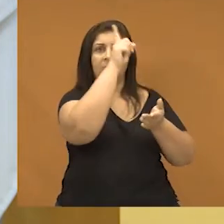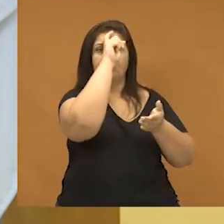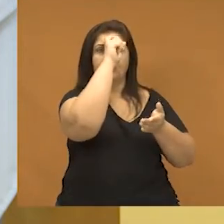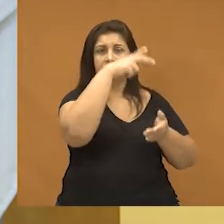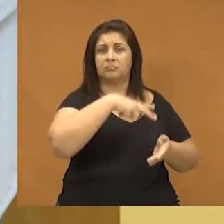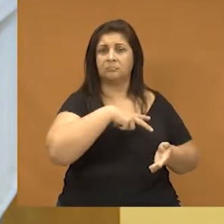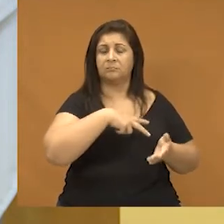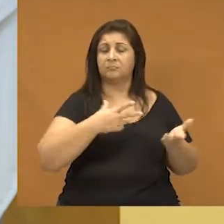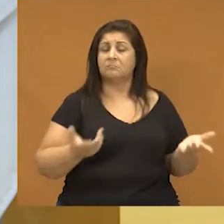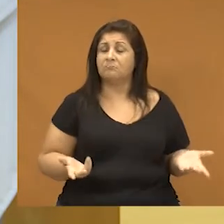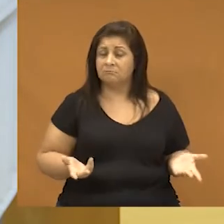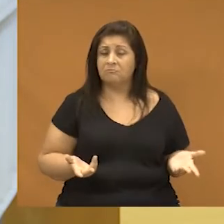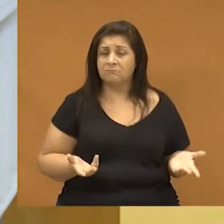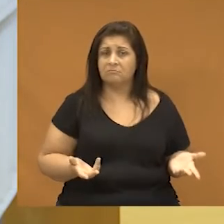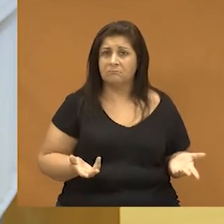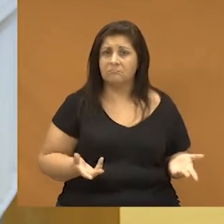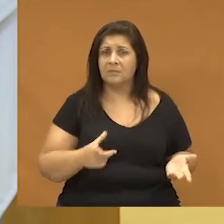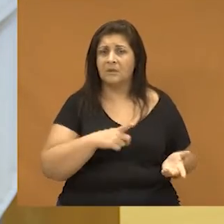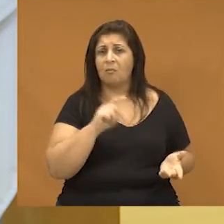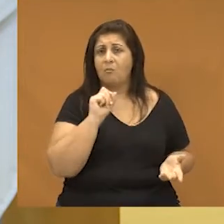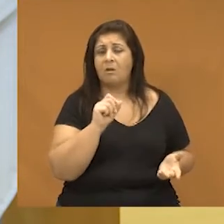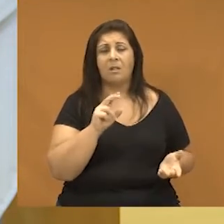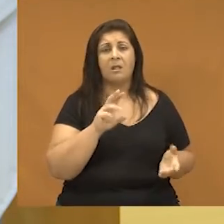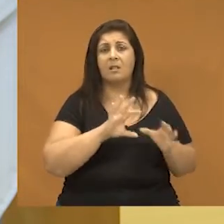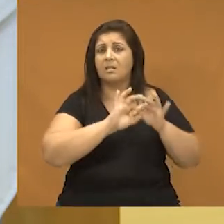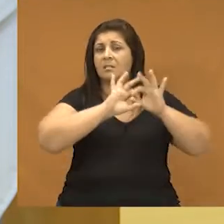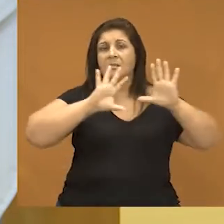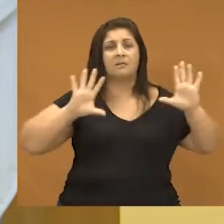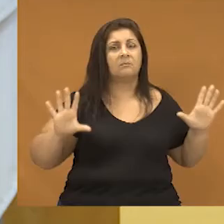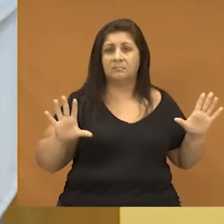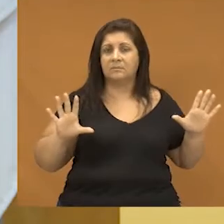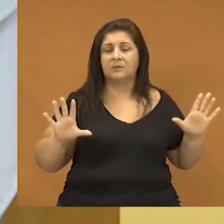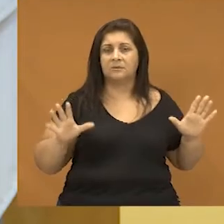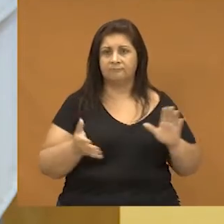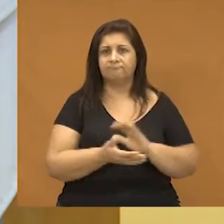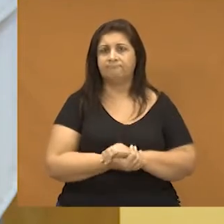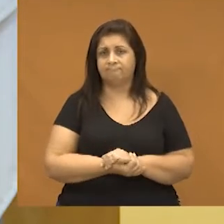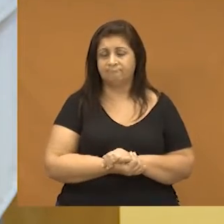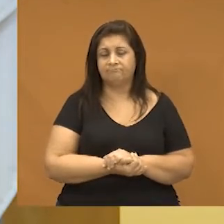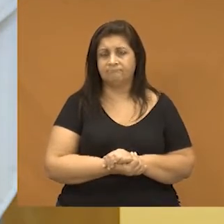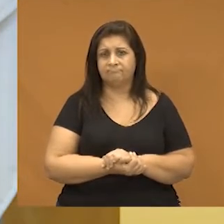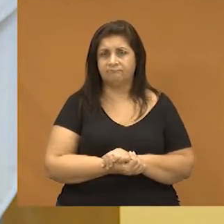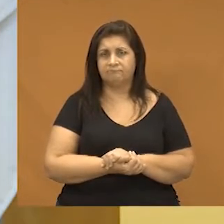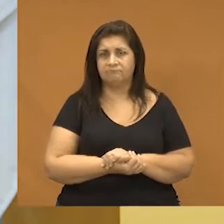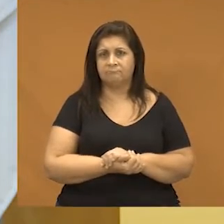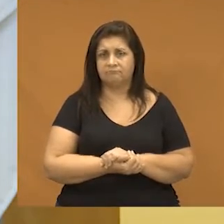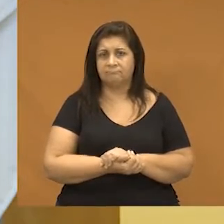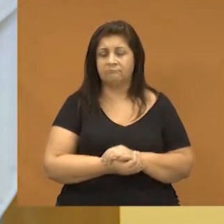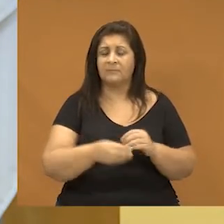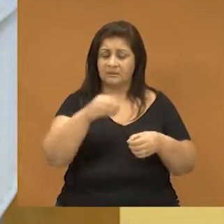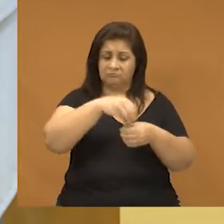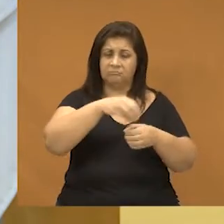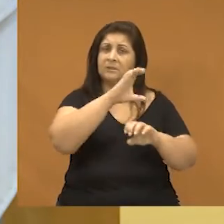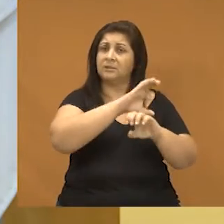ela nada mais está fazendo que exercer um dos direitos mais caros que está na nossa Constituição, que é o direito